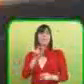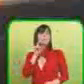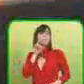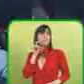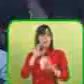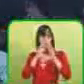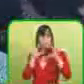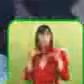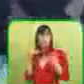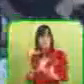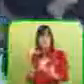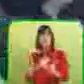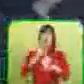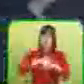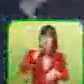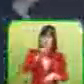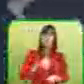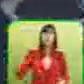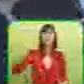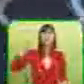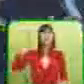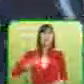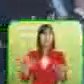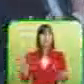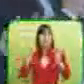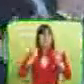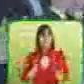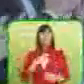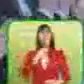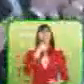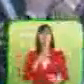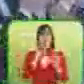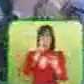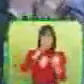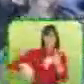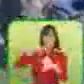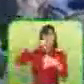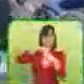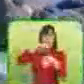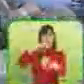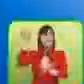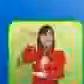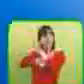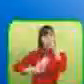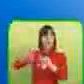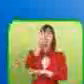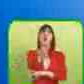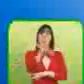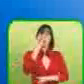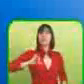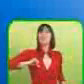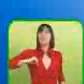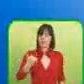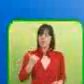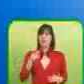preservação do planeta. É por isso que Portugal merece uma voz ecologista no Parlamento Europeu. Escolher os